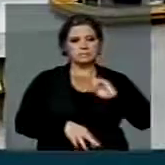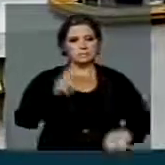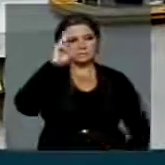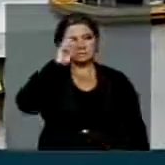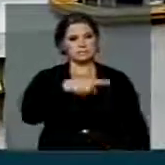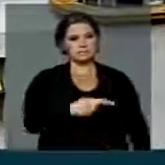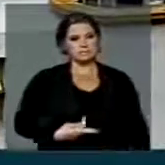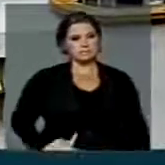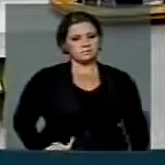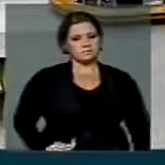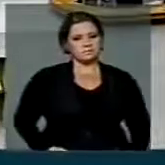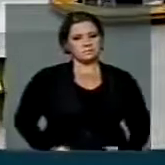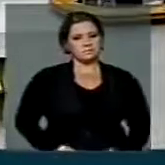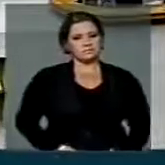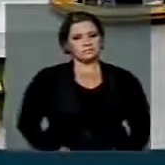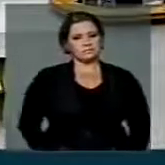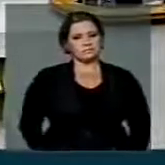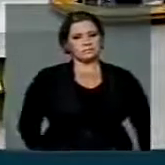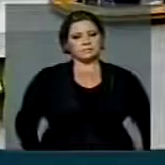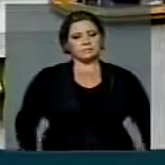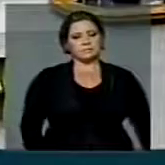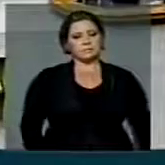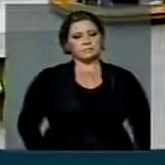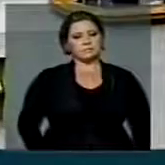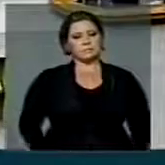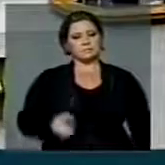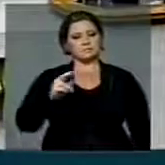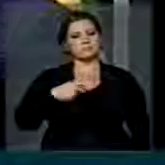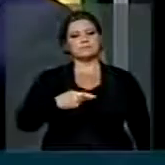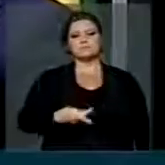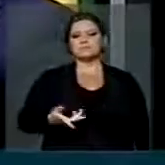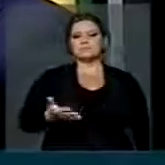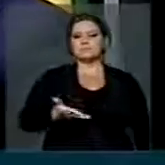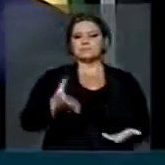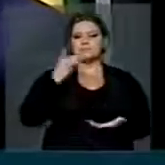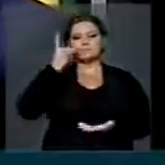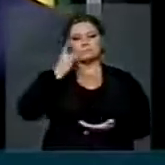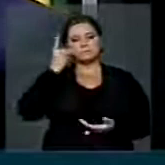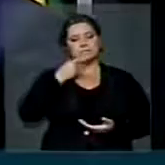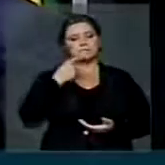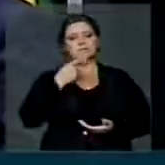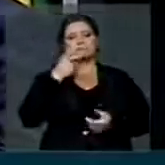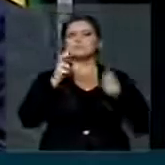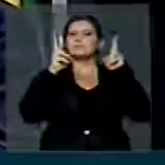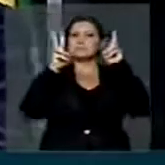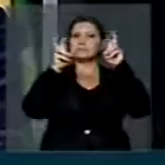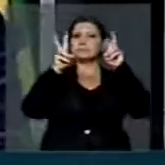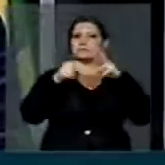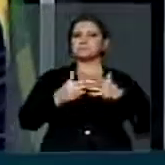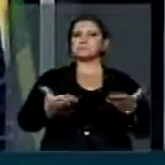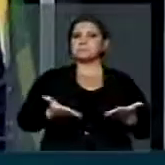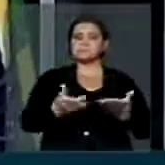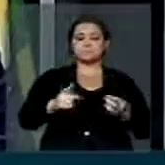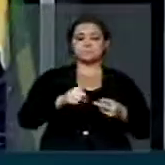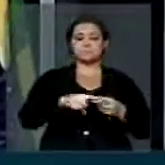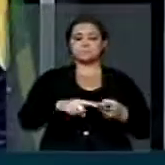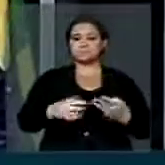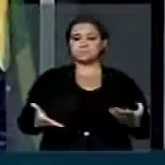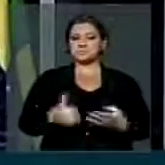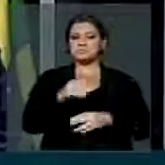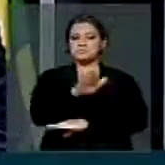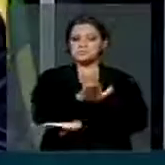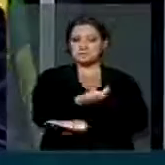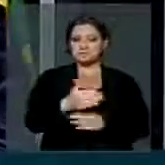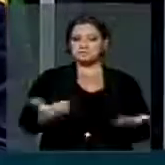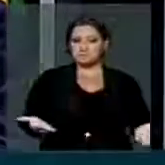Senhor presidente, senhoras e senhores parlamentares, eu quero abordar dois assuntos na tarde de hoje. Começar